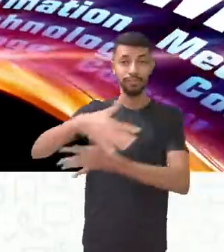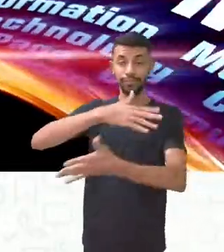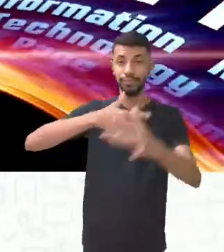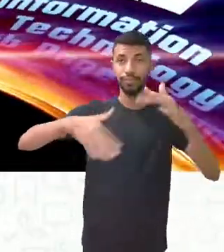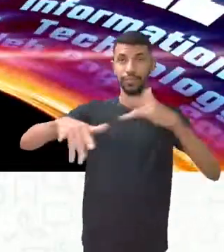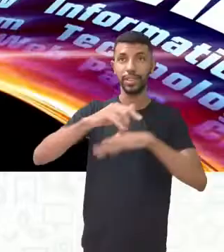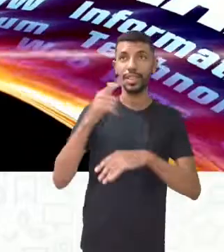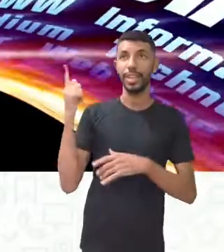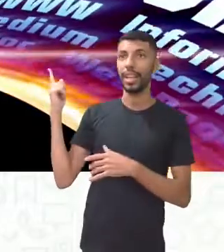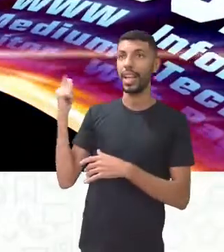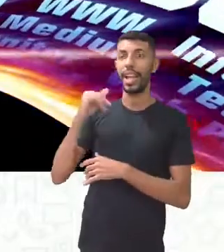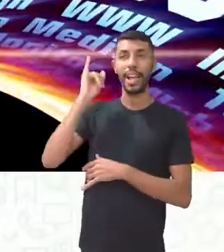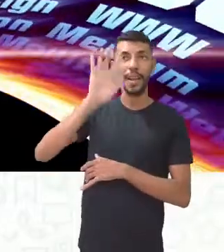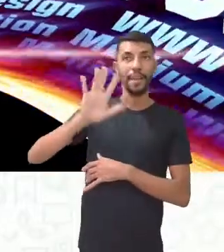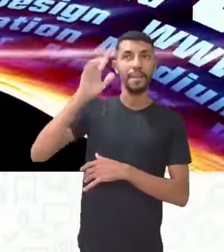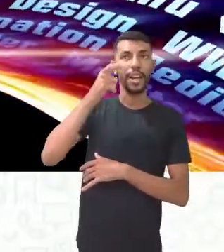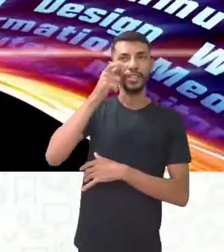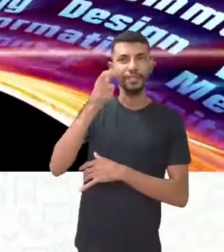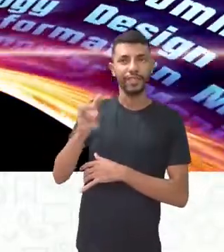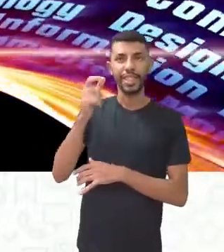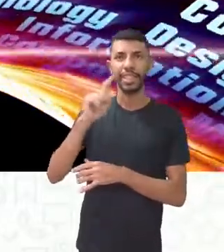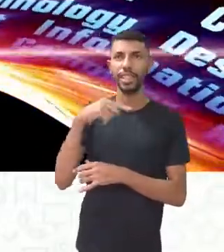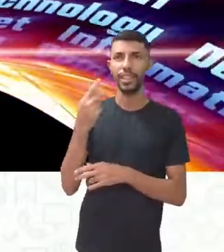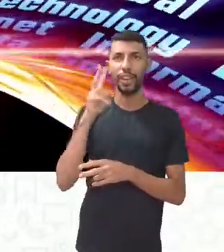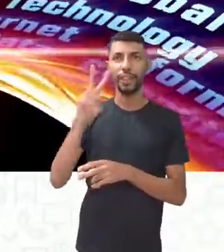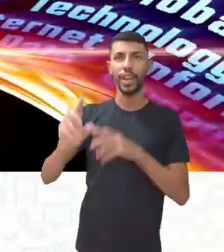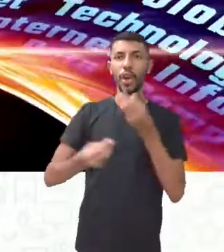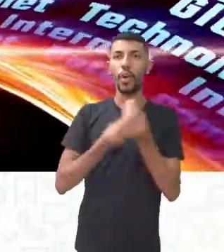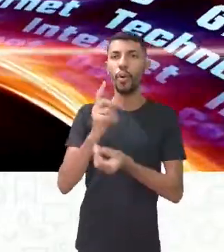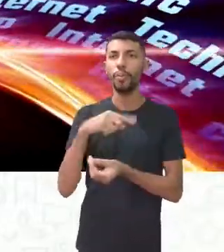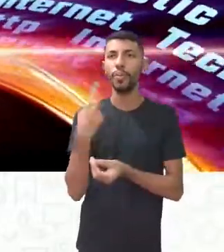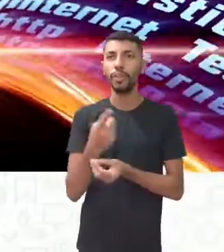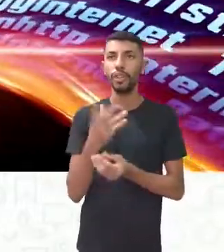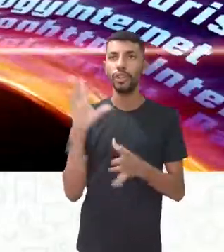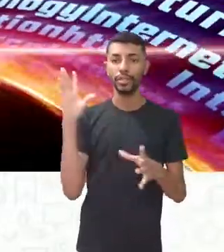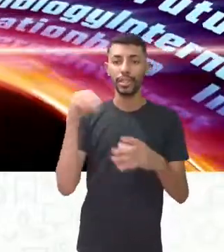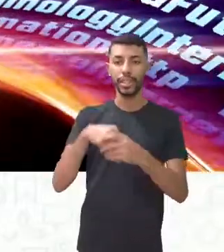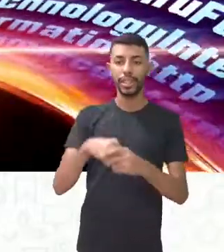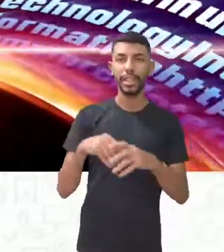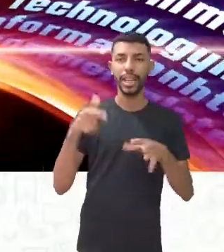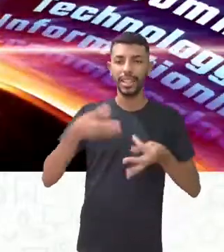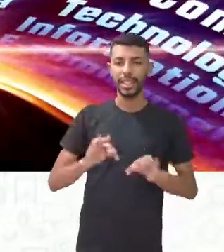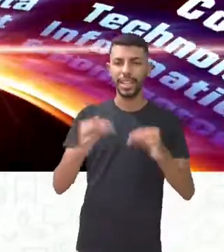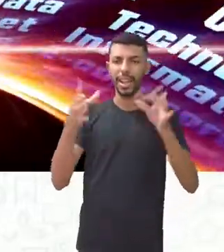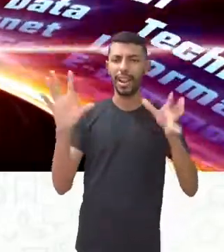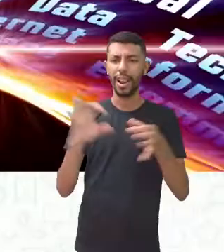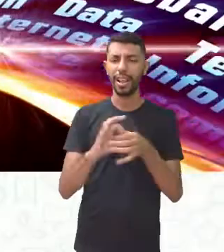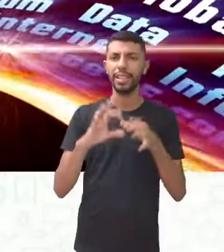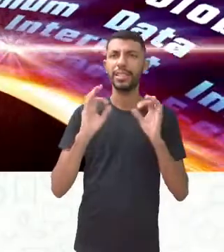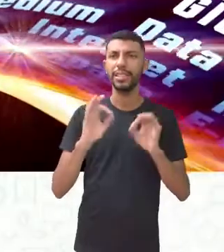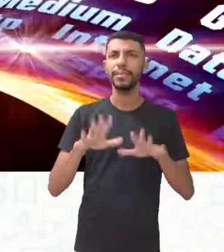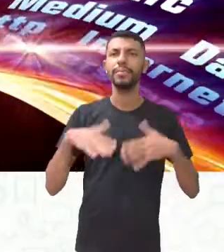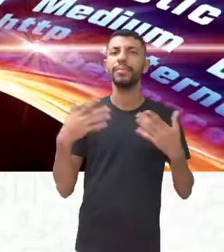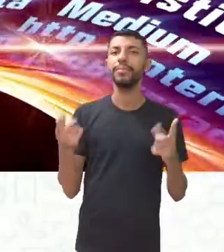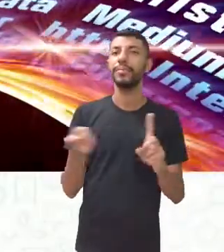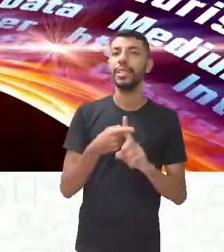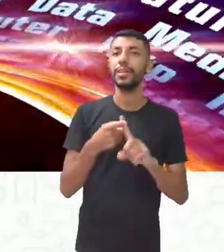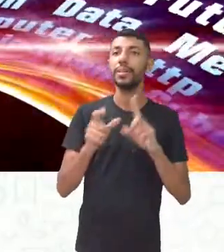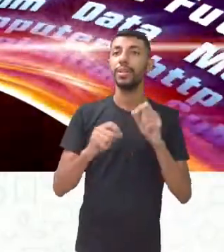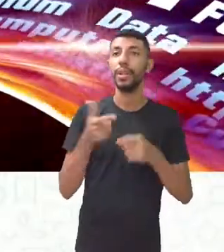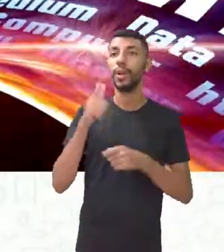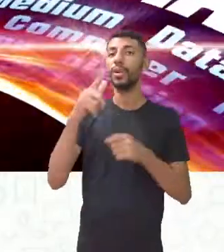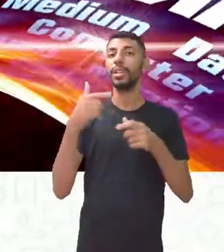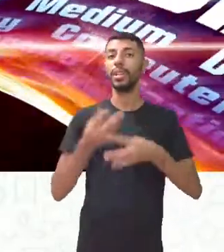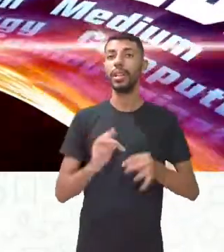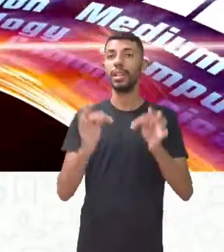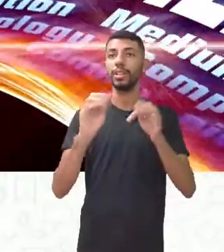eu achei bem interessante, né? Da gente ver como a gente está envolvido pela tecnologia. Agora, uma outra tecnologia